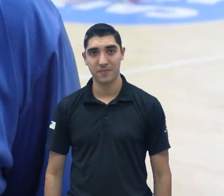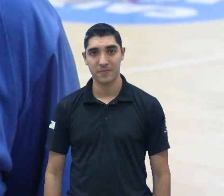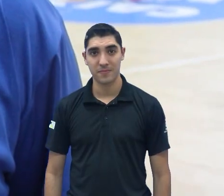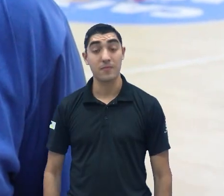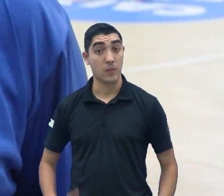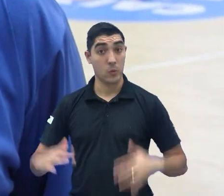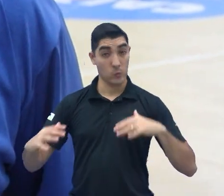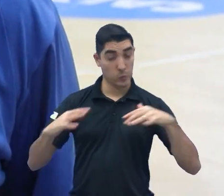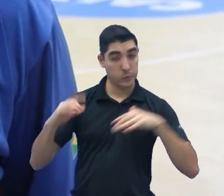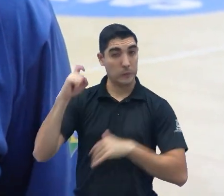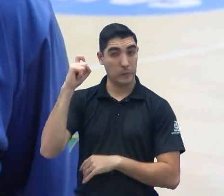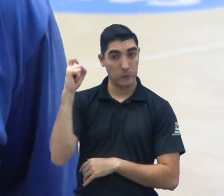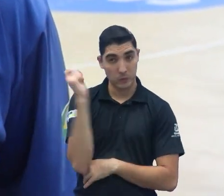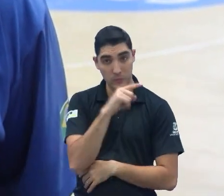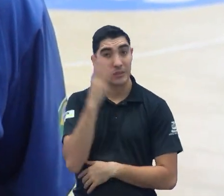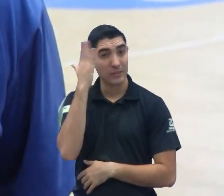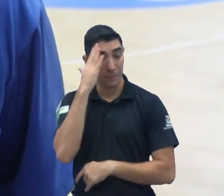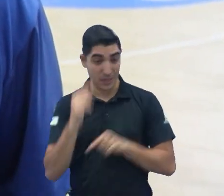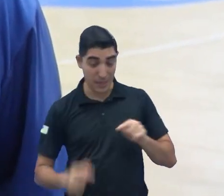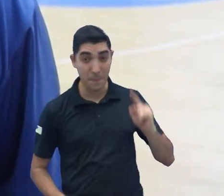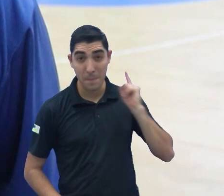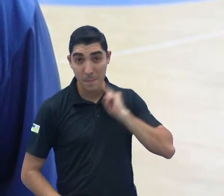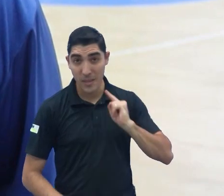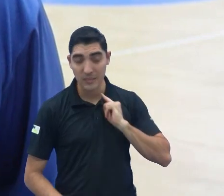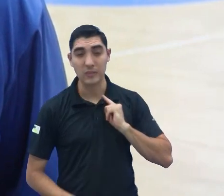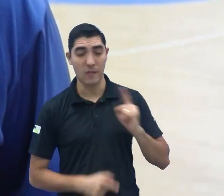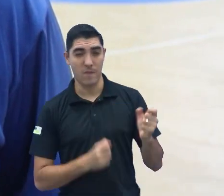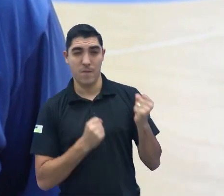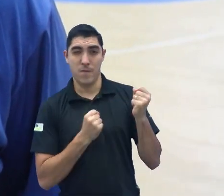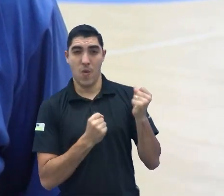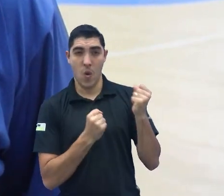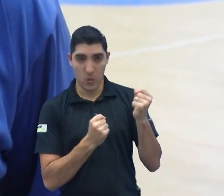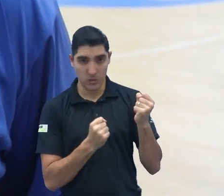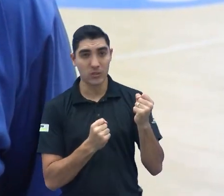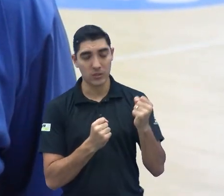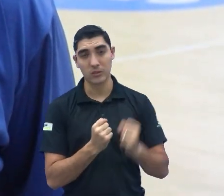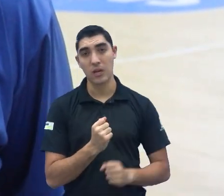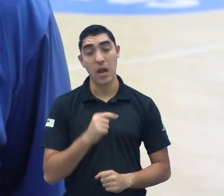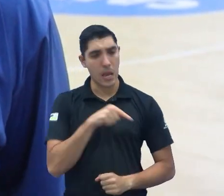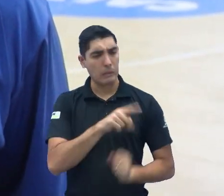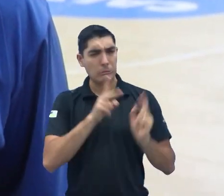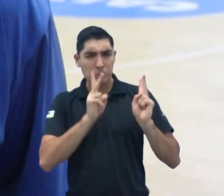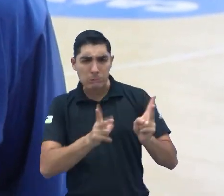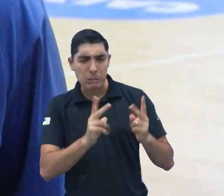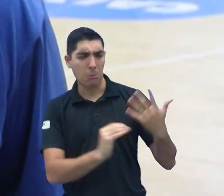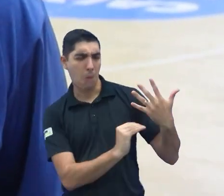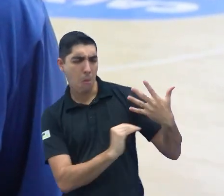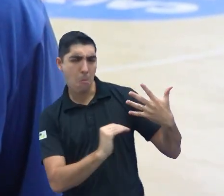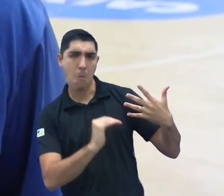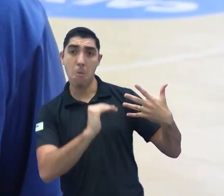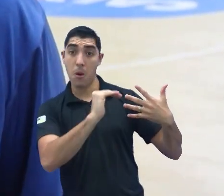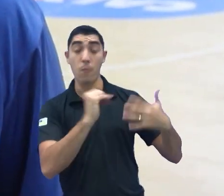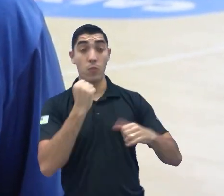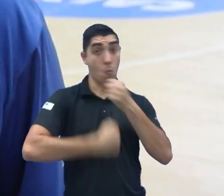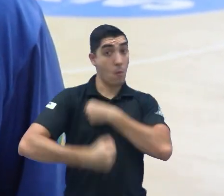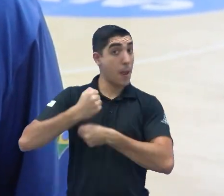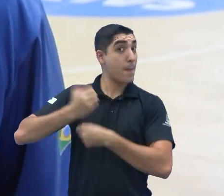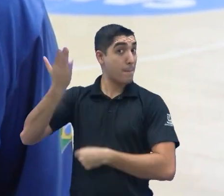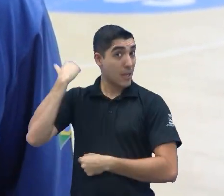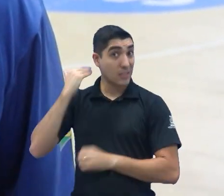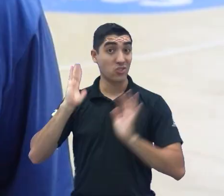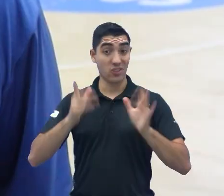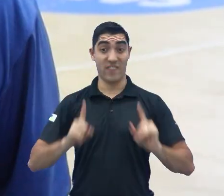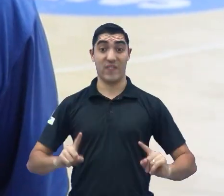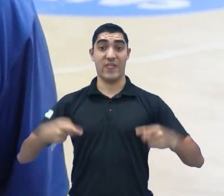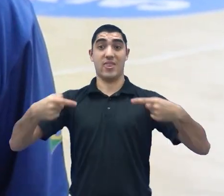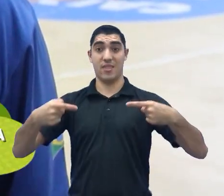difícil, né? A gente sabe da qualidade do Minas, um time que há muito tempo vem brigando aí na parte de cima da tabela. O ano passado fez final do campeonato. É